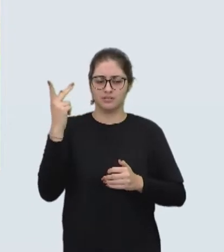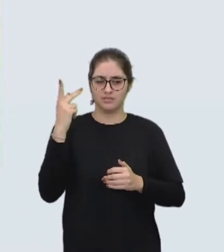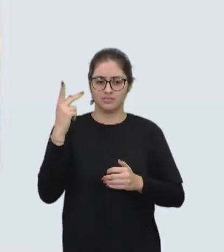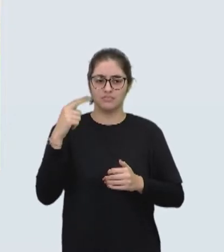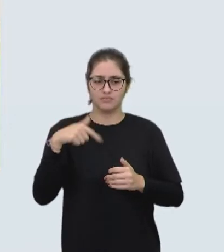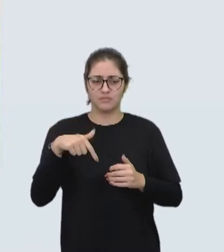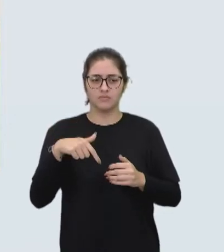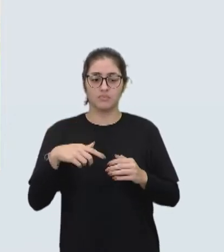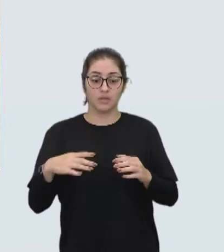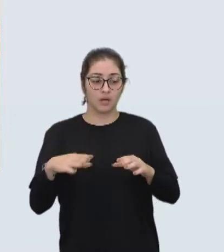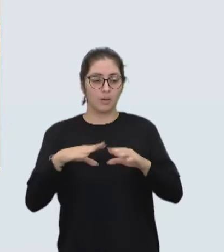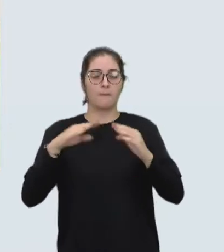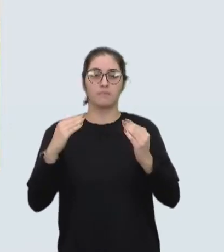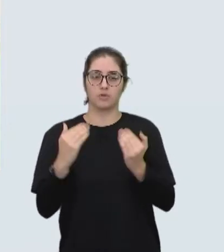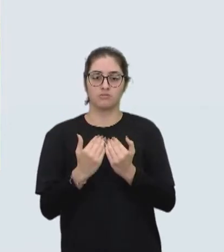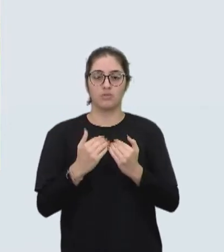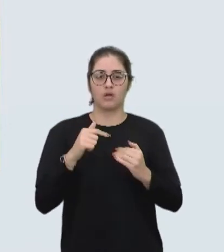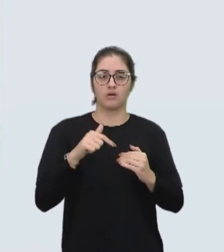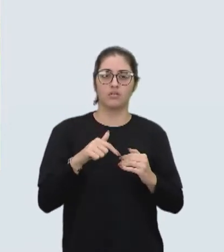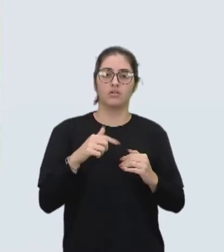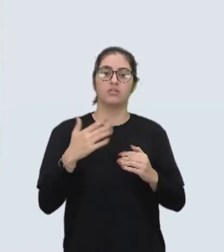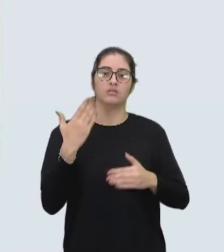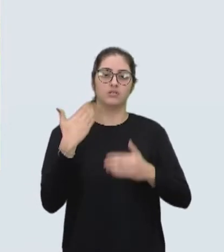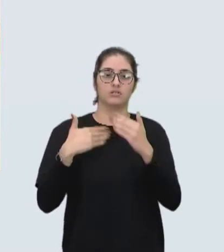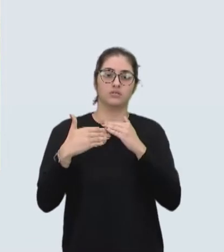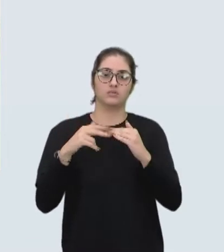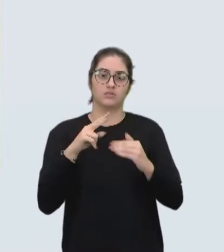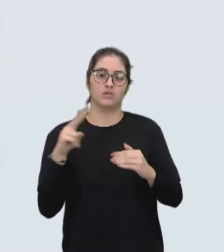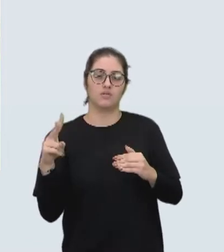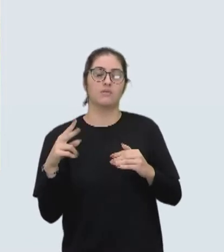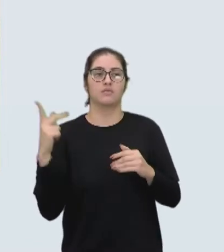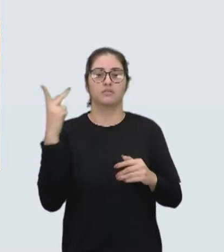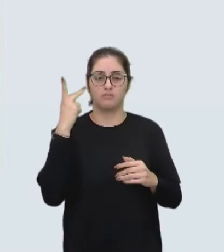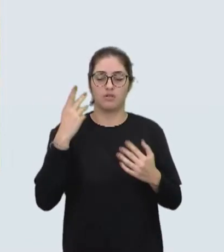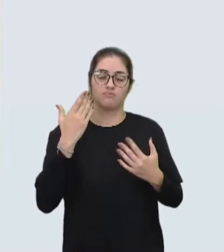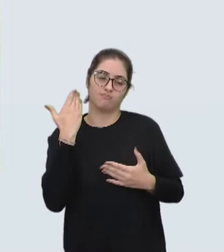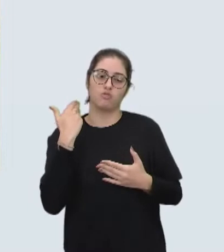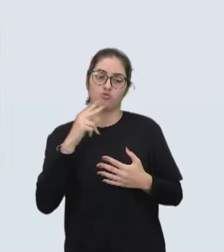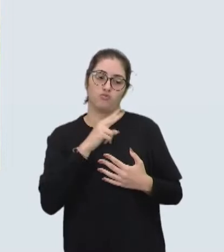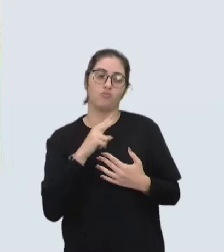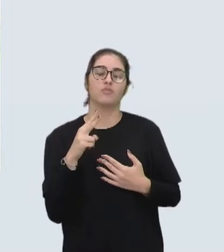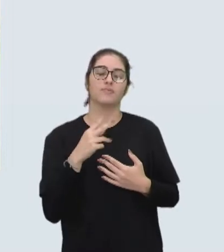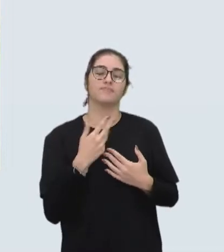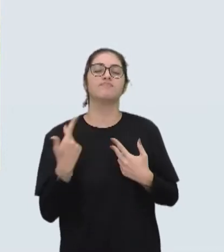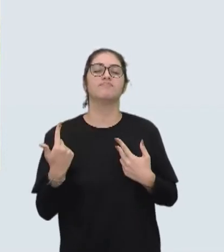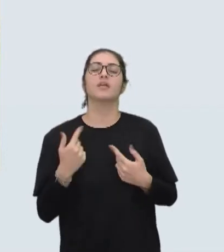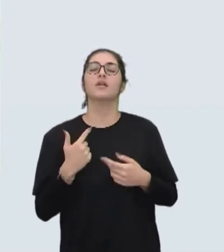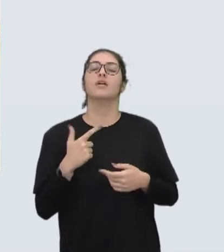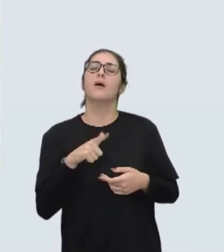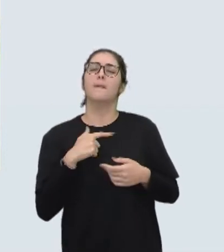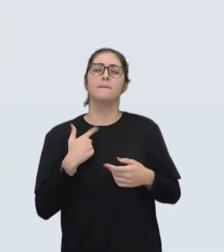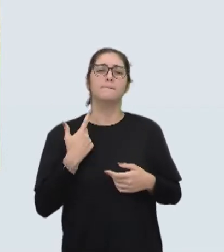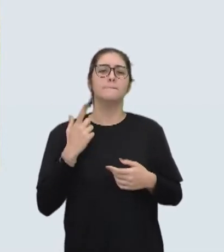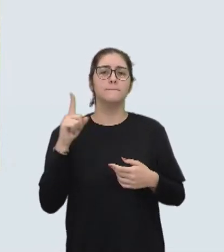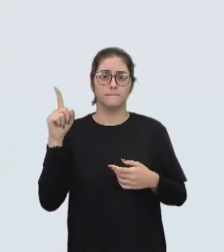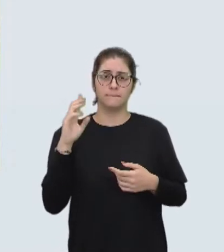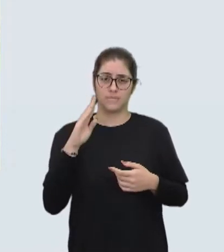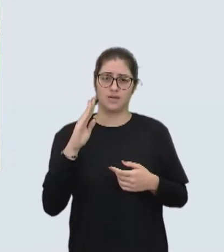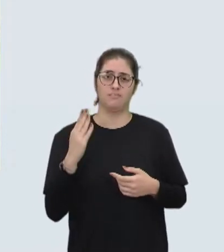Baile Municipal, que era o nome antigo do hoje Balé da cidade de São Paulo, em Belo